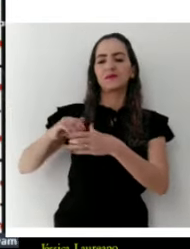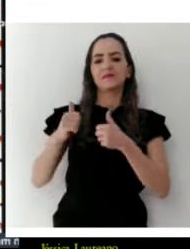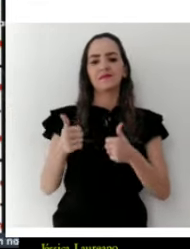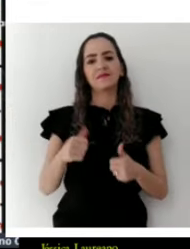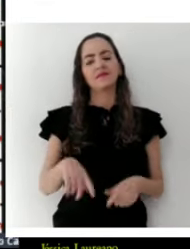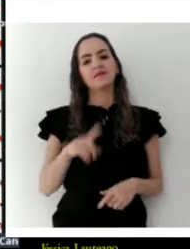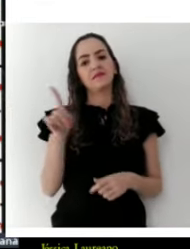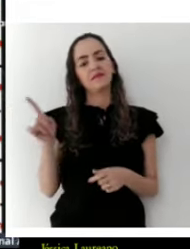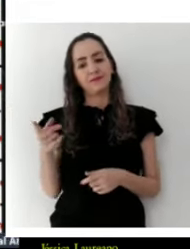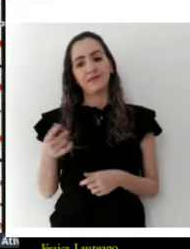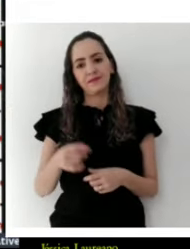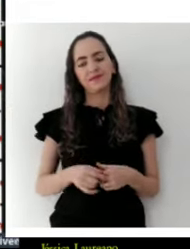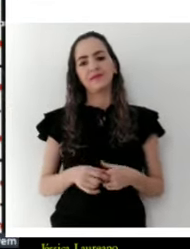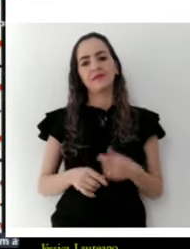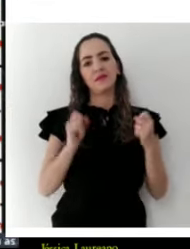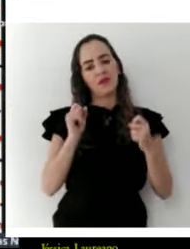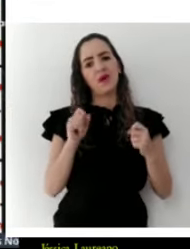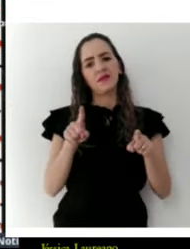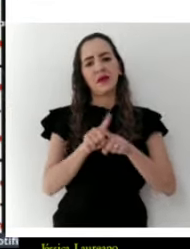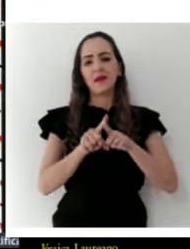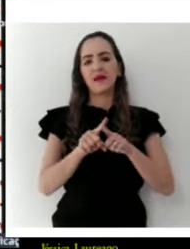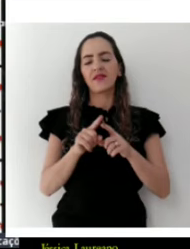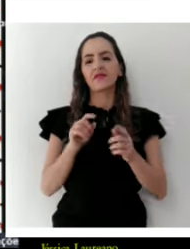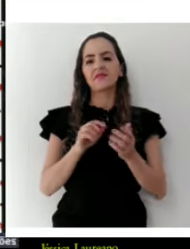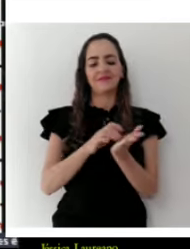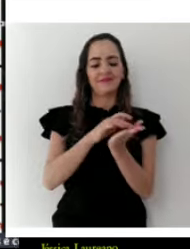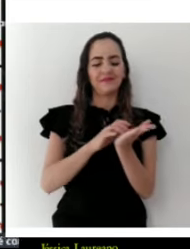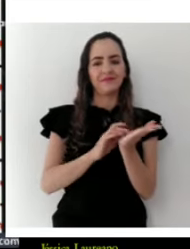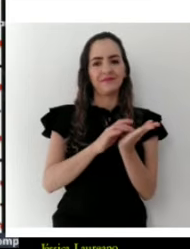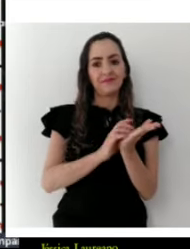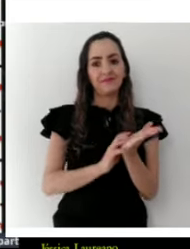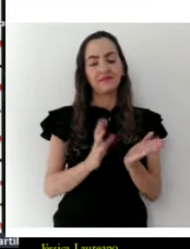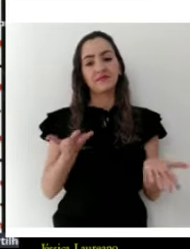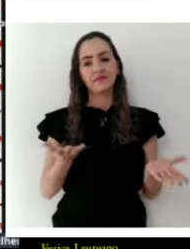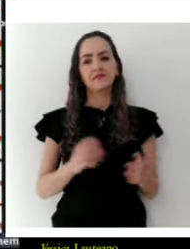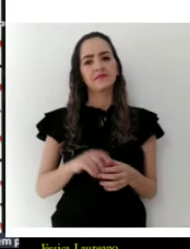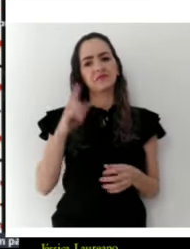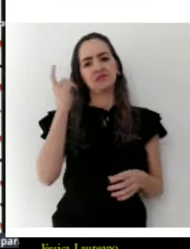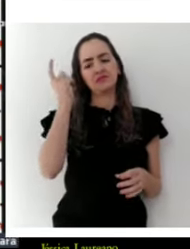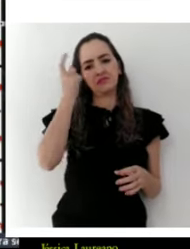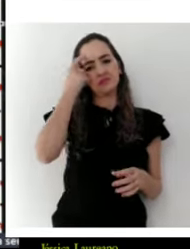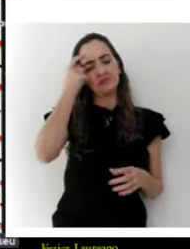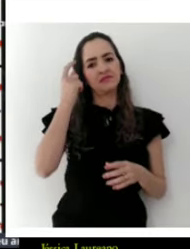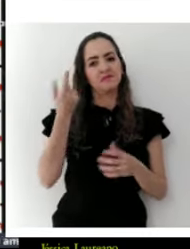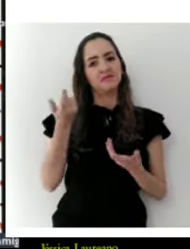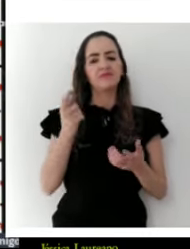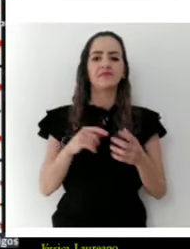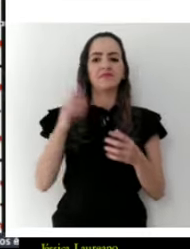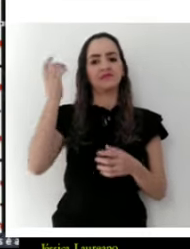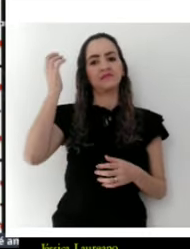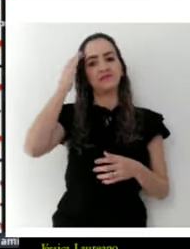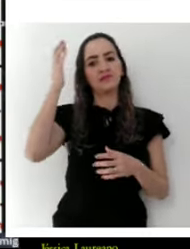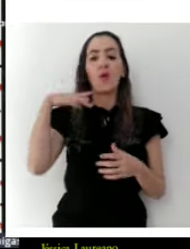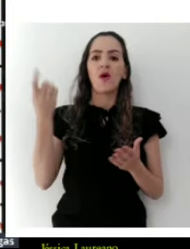de conta na calculadora. Você pode fazer na calculadora, ou você pode ficar fazendo na caneta, ou pode fazer mentalmente. Então, assim,